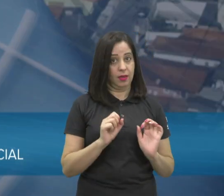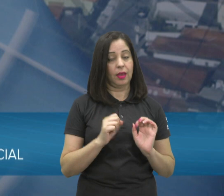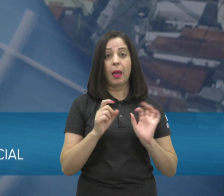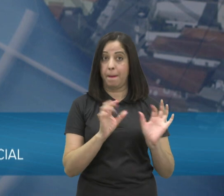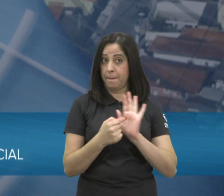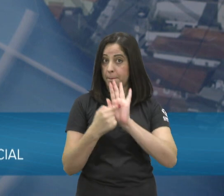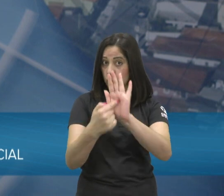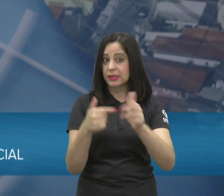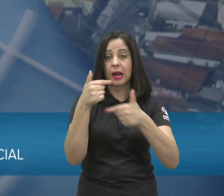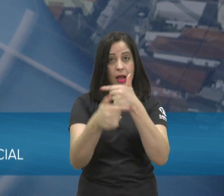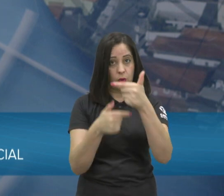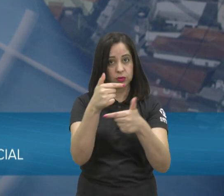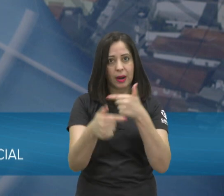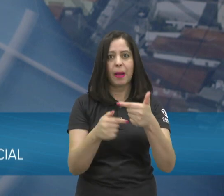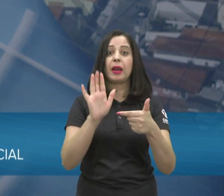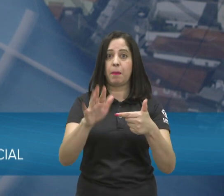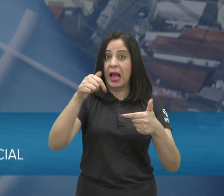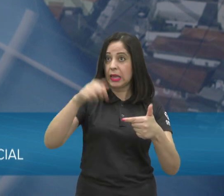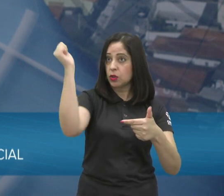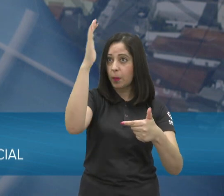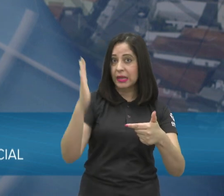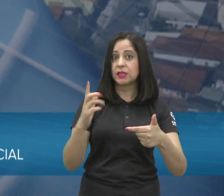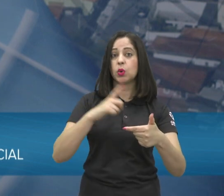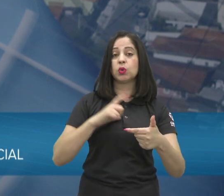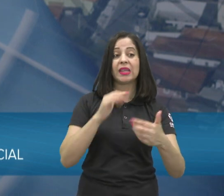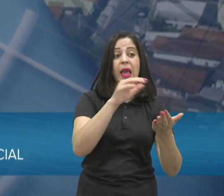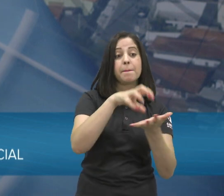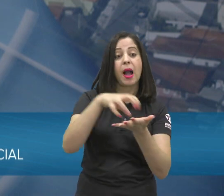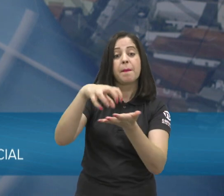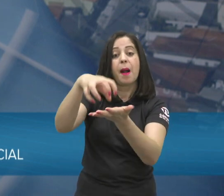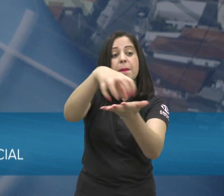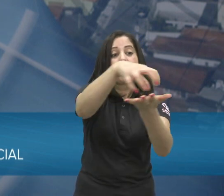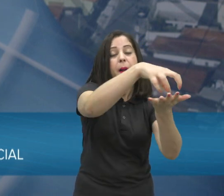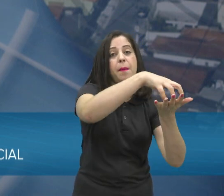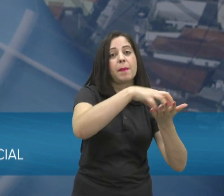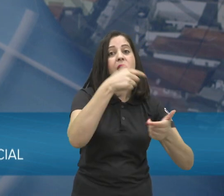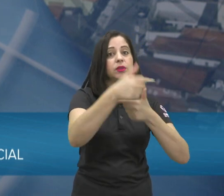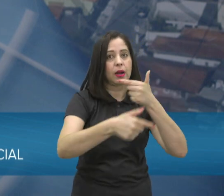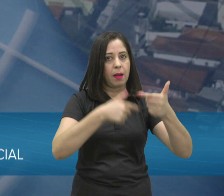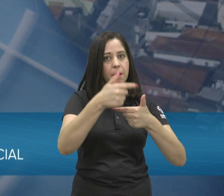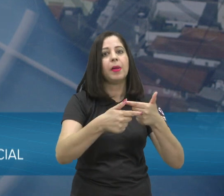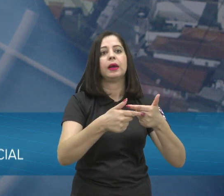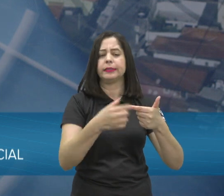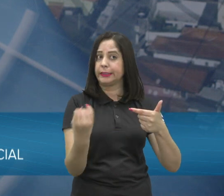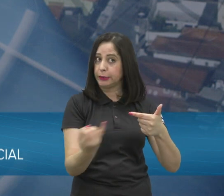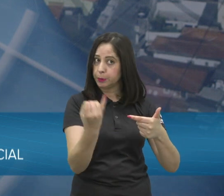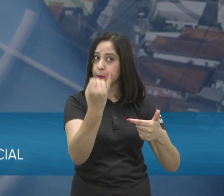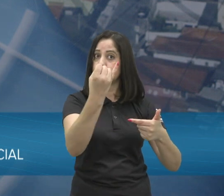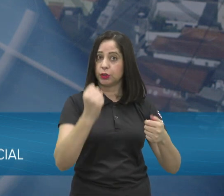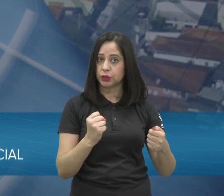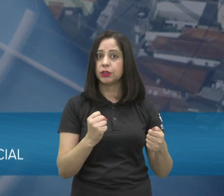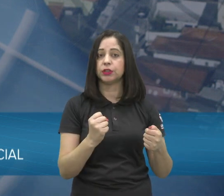José, em várias partes do Brasil e do mundo, e reforça mais uma vez a importância do trabalho do terceiro setor, né, que